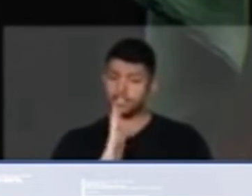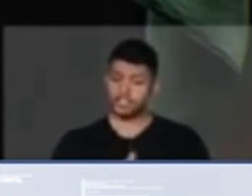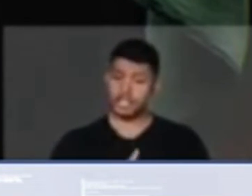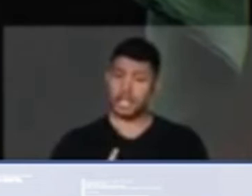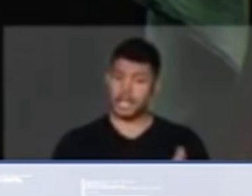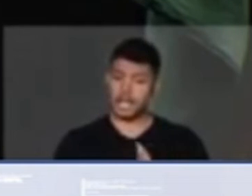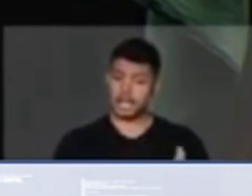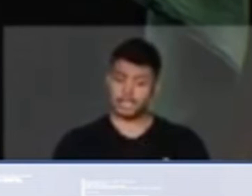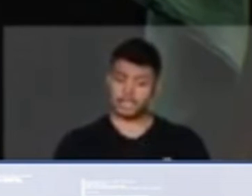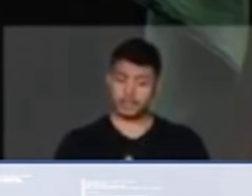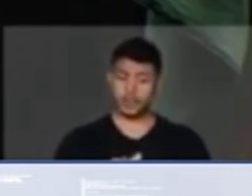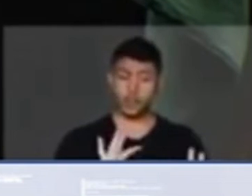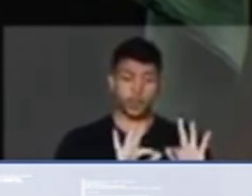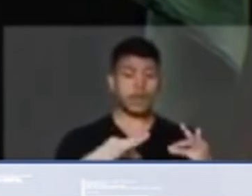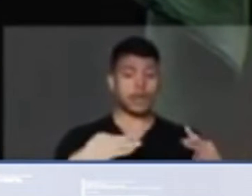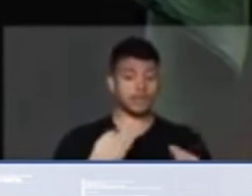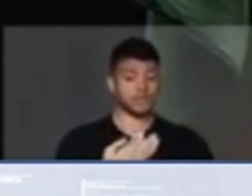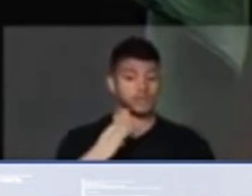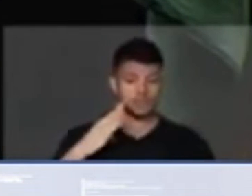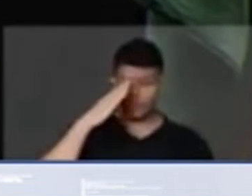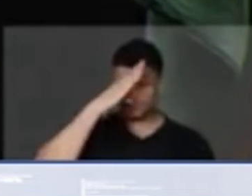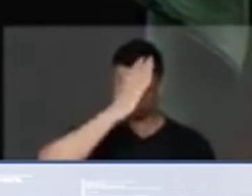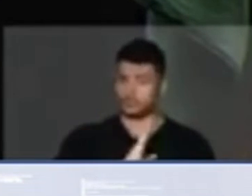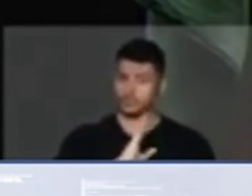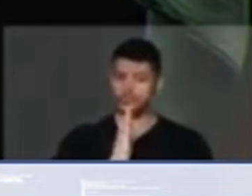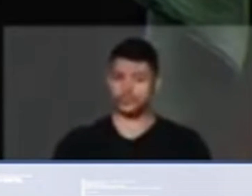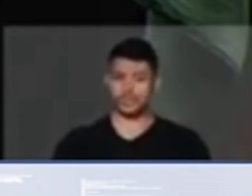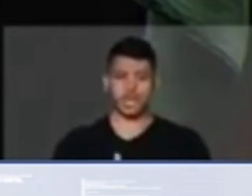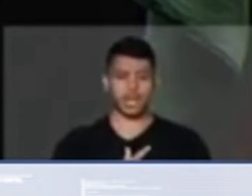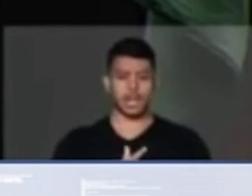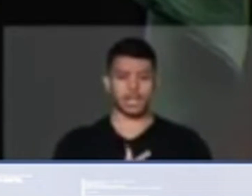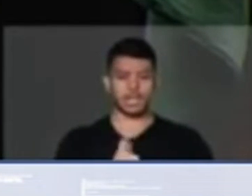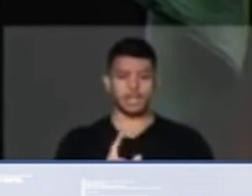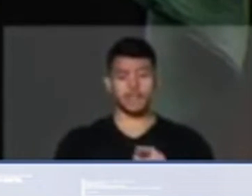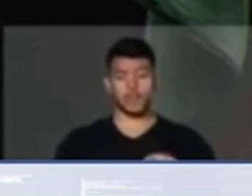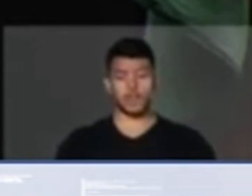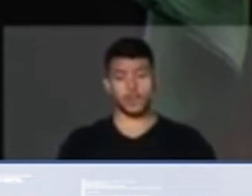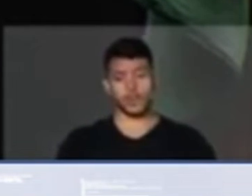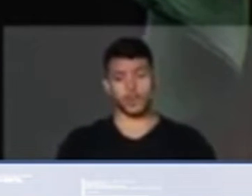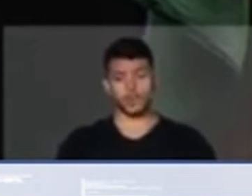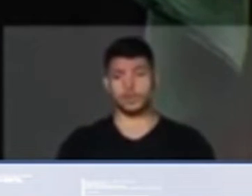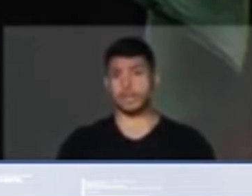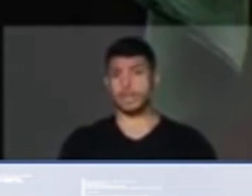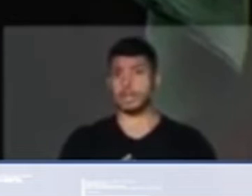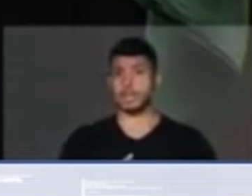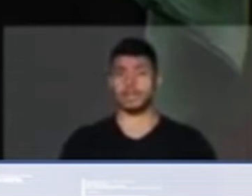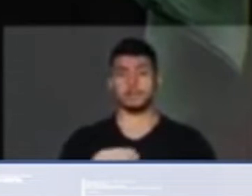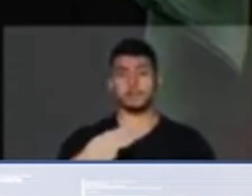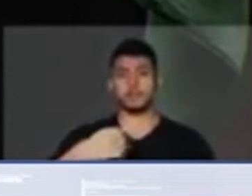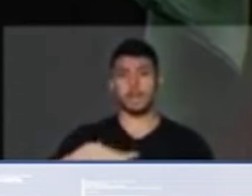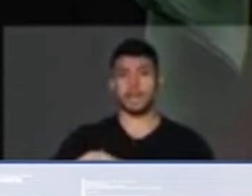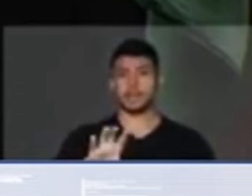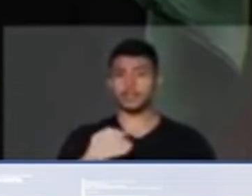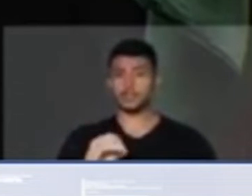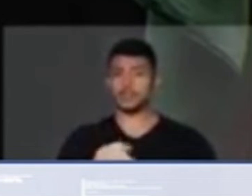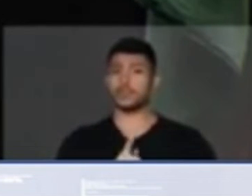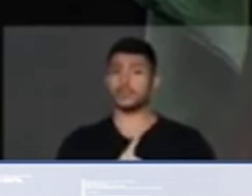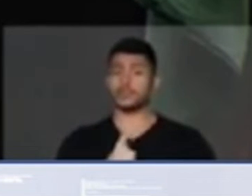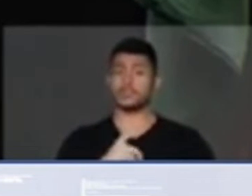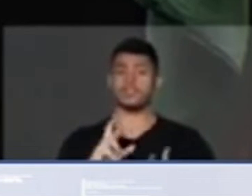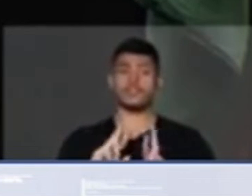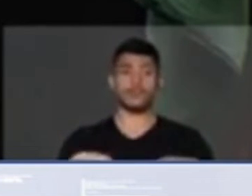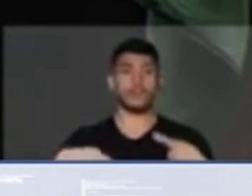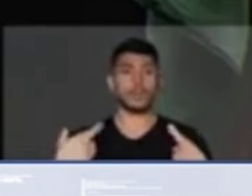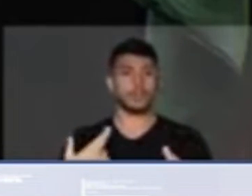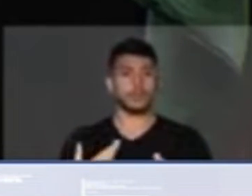teve, pelas informações que nós temos de altas autoridades do Paraguai, teve uma reunião em março, aqui no Brasil,